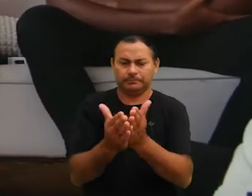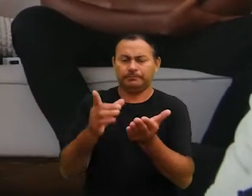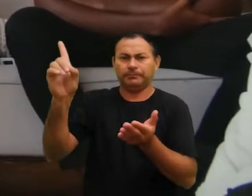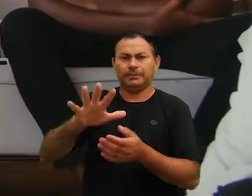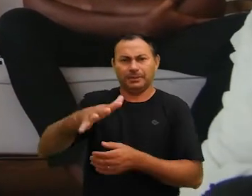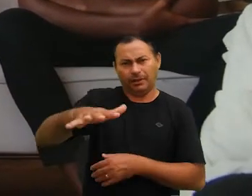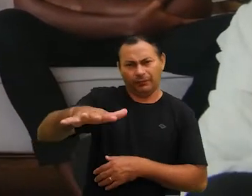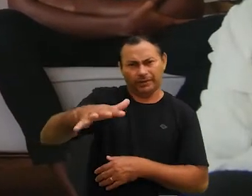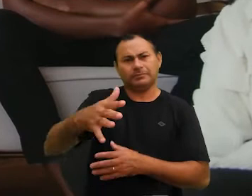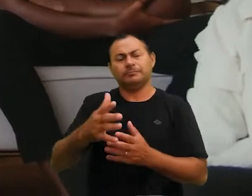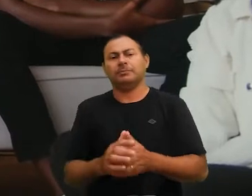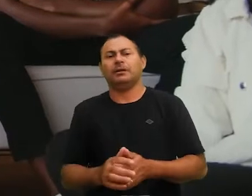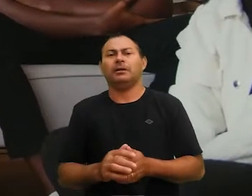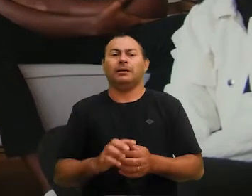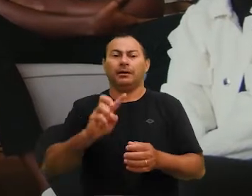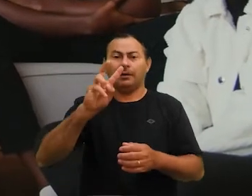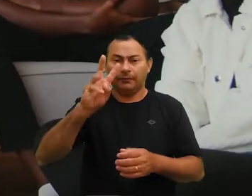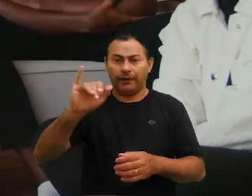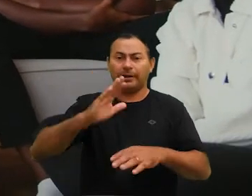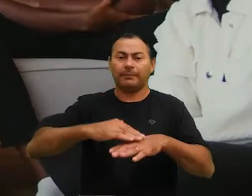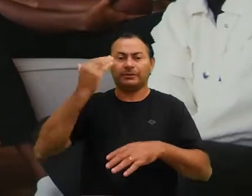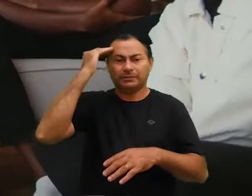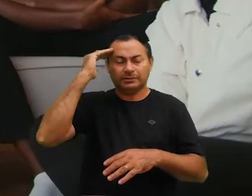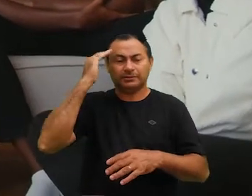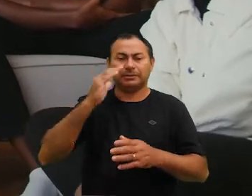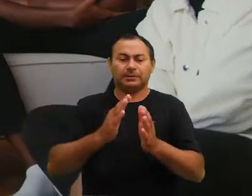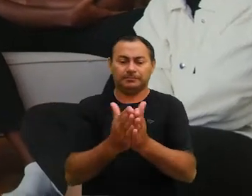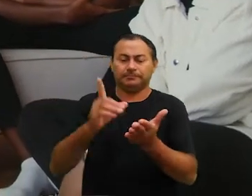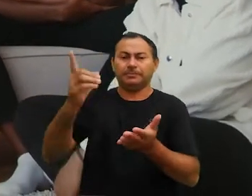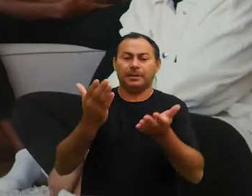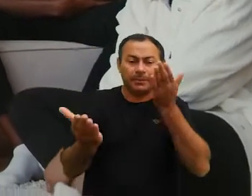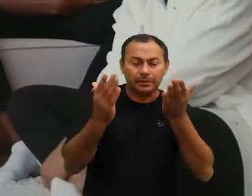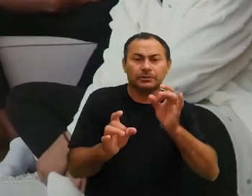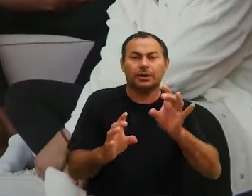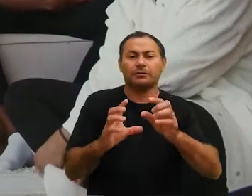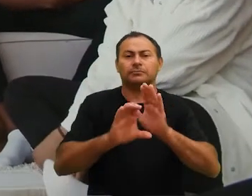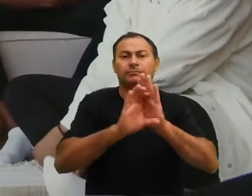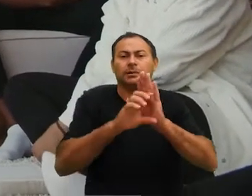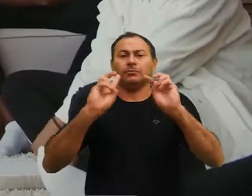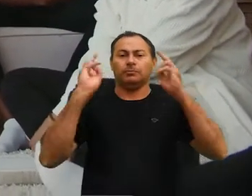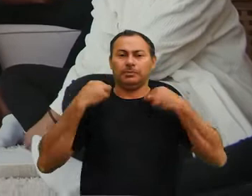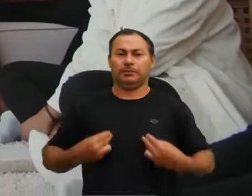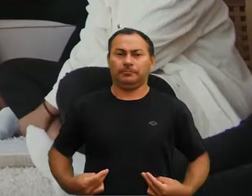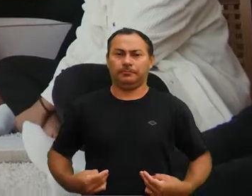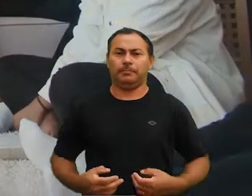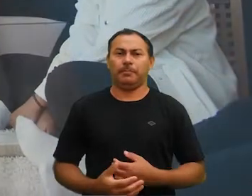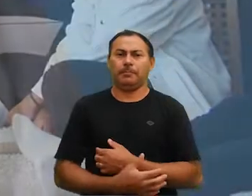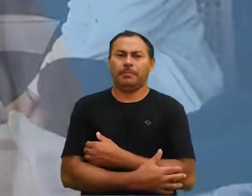Escrituras. Talvez vá além da interpretação das Escrituras e se baseie apenas em conceitos